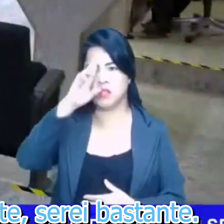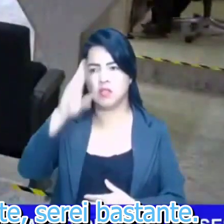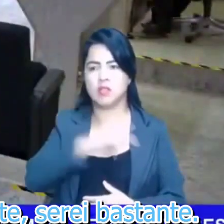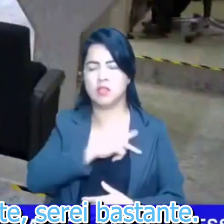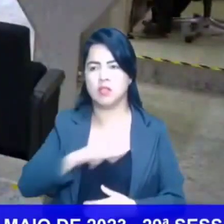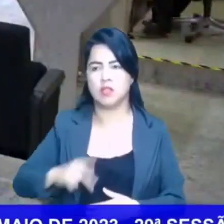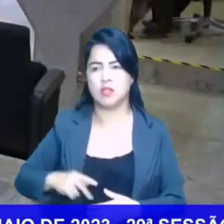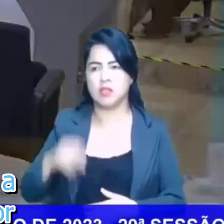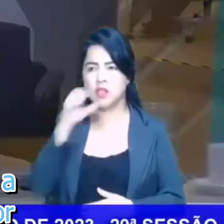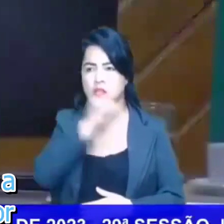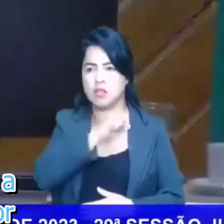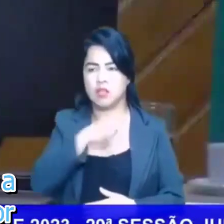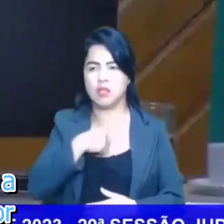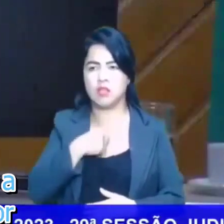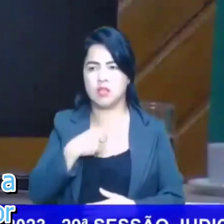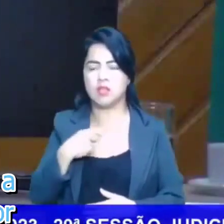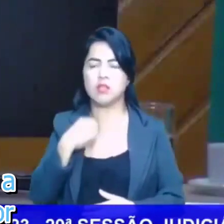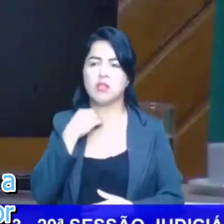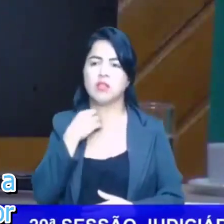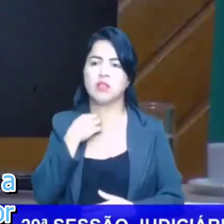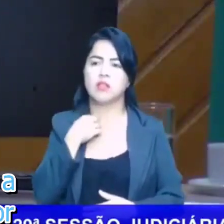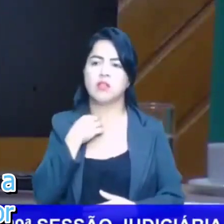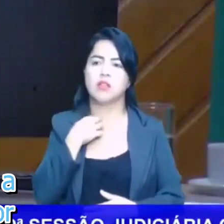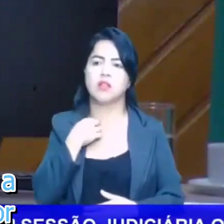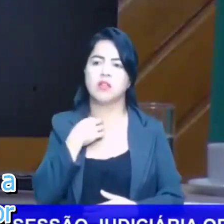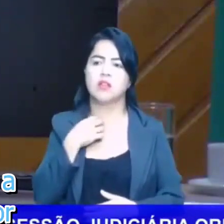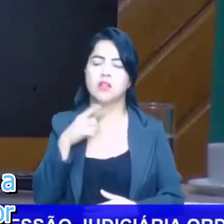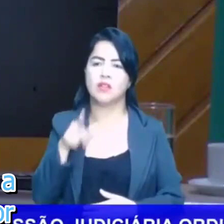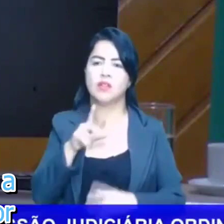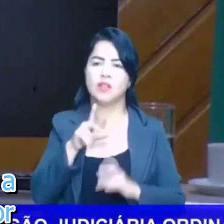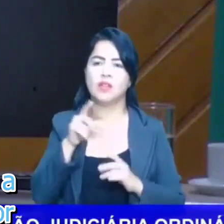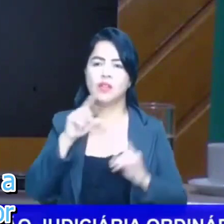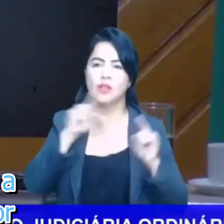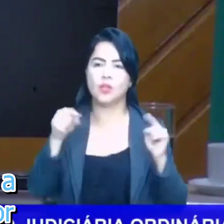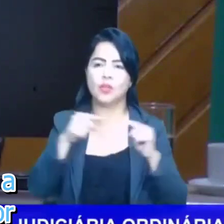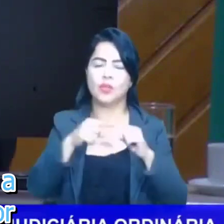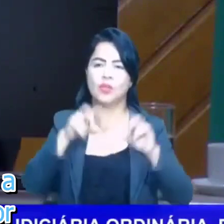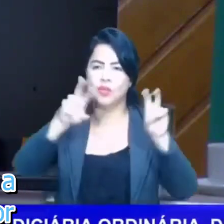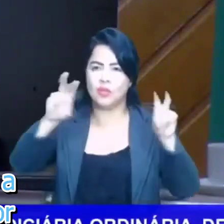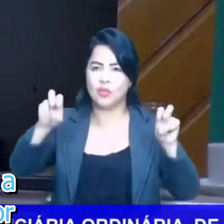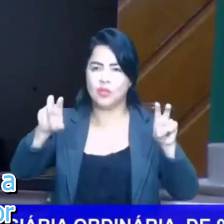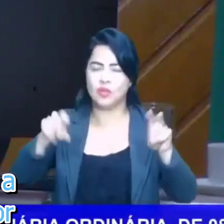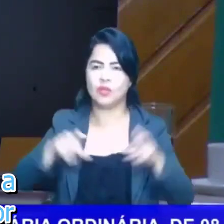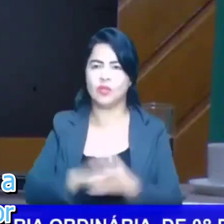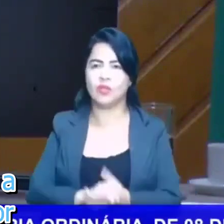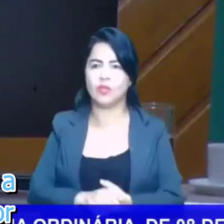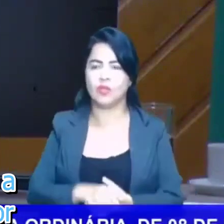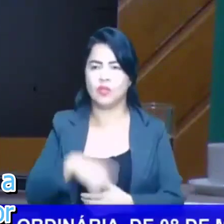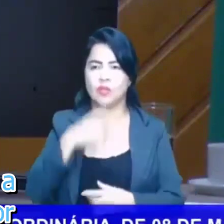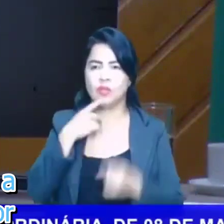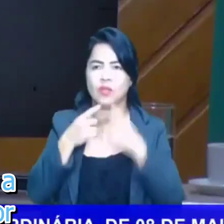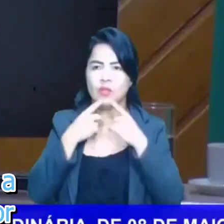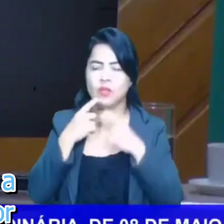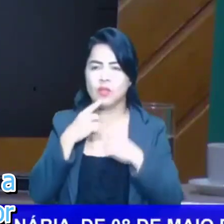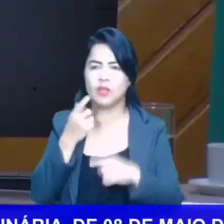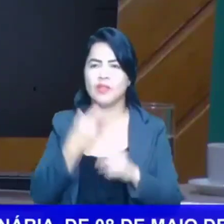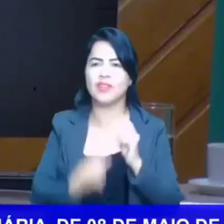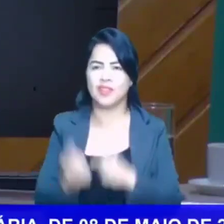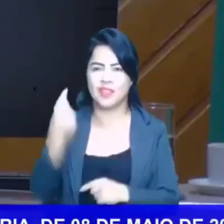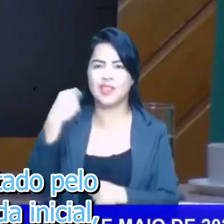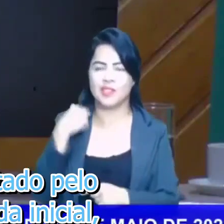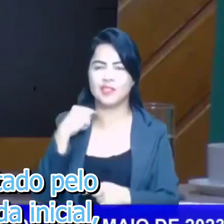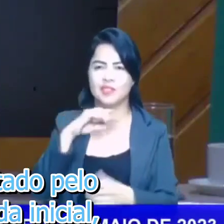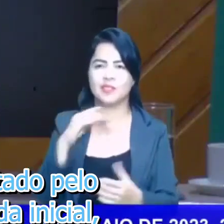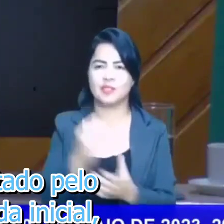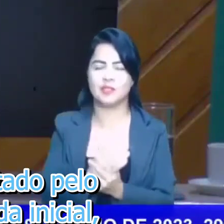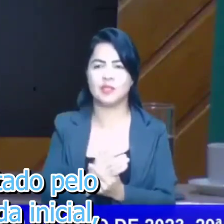bastante breve. Presidente, caso aqui, quanto ao tema de fundo, né, a discussão jurídica é idêntica ao processo anterior,